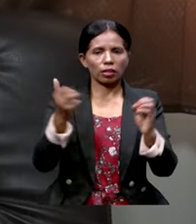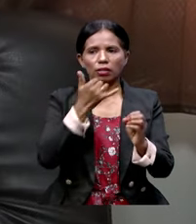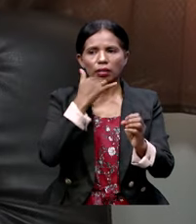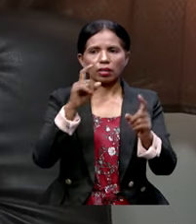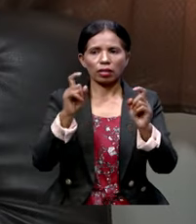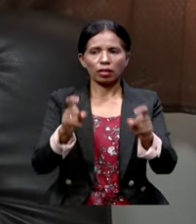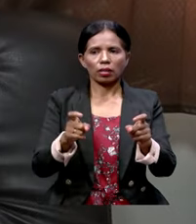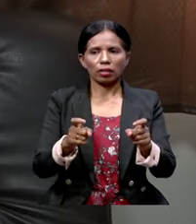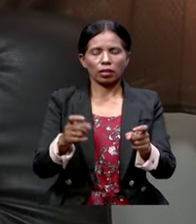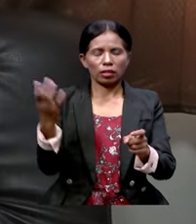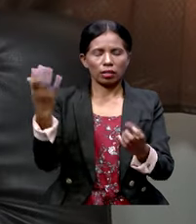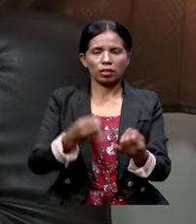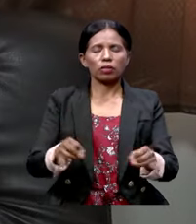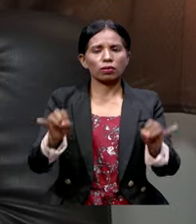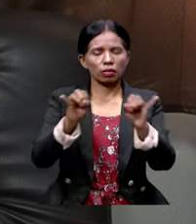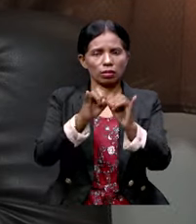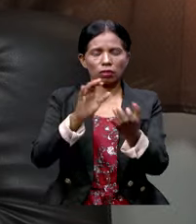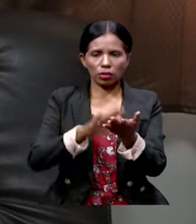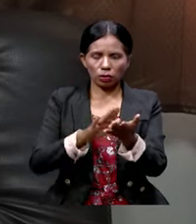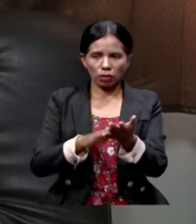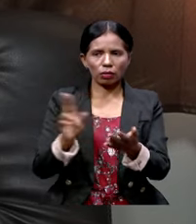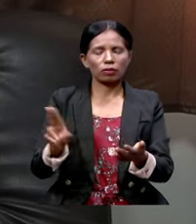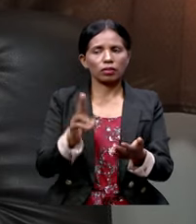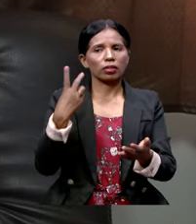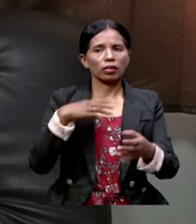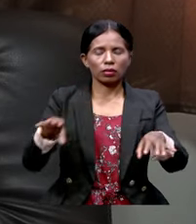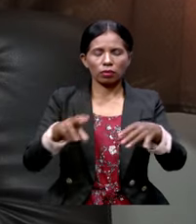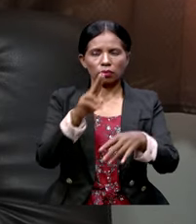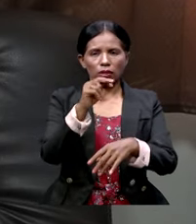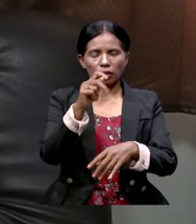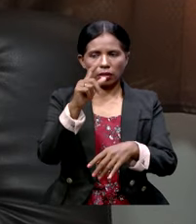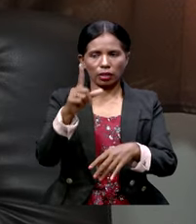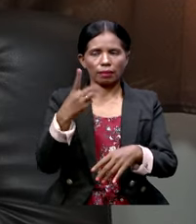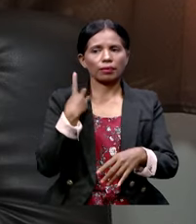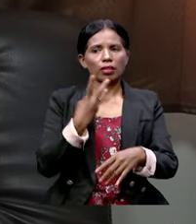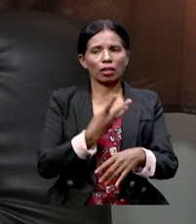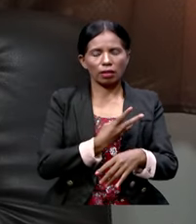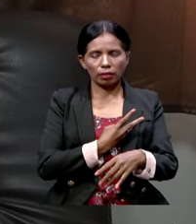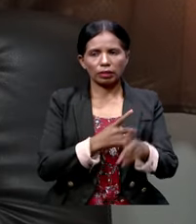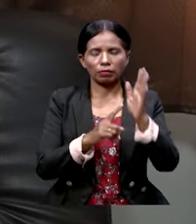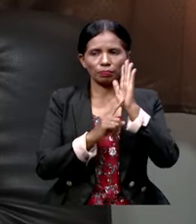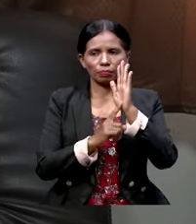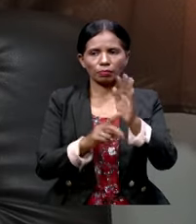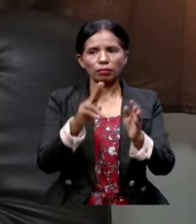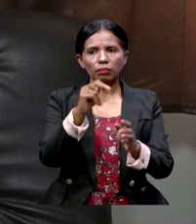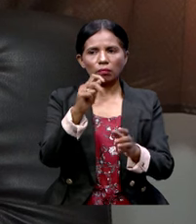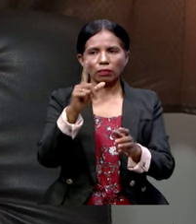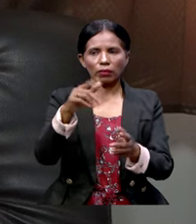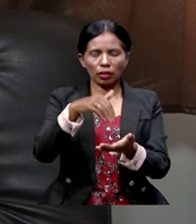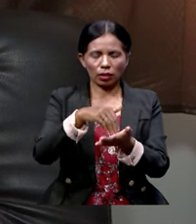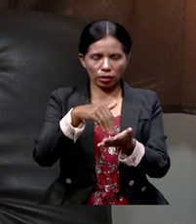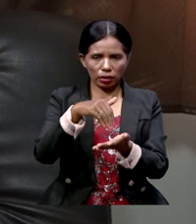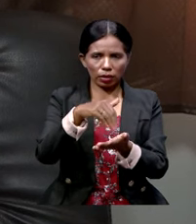tem que refletir a instituição. Instituição de serviço básico. O ENTEL, como ainda né, mas sai, o ENTEL, instituição